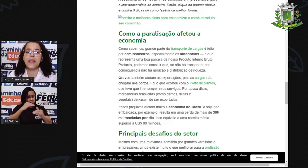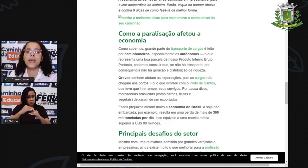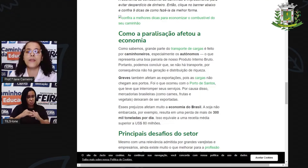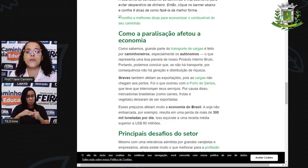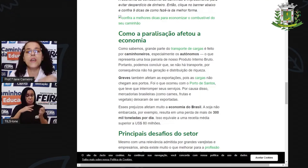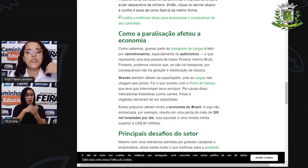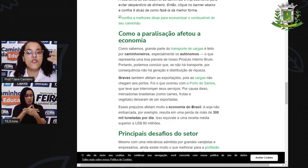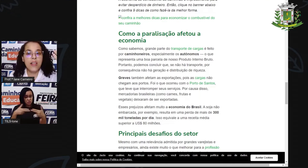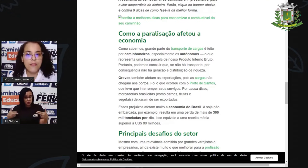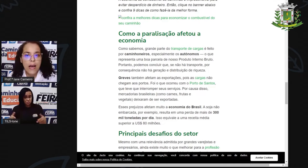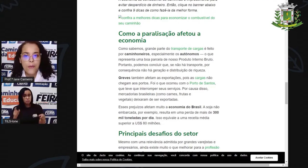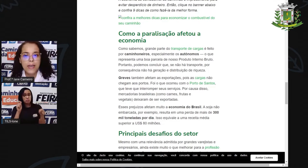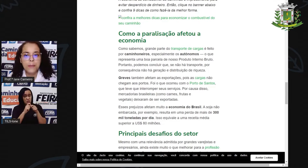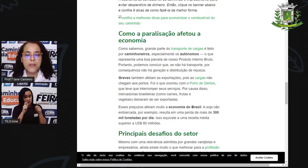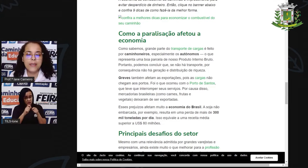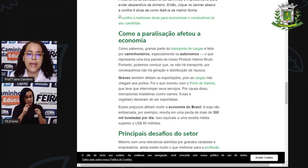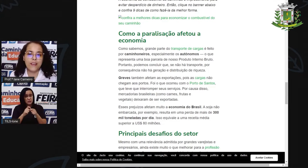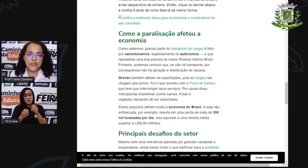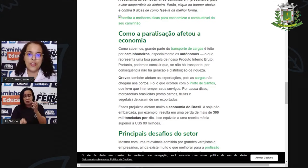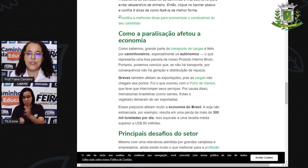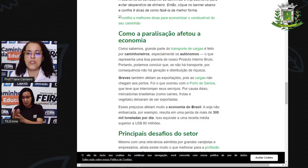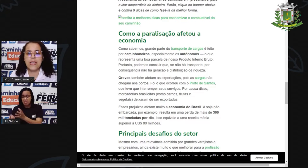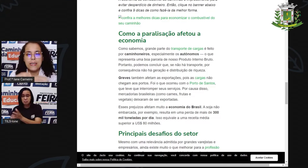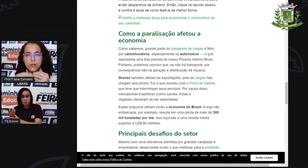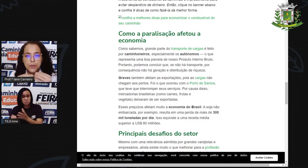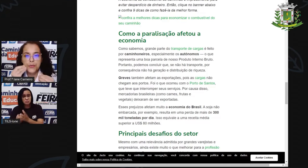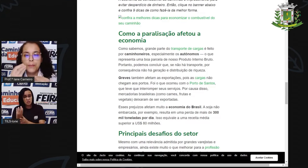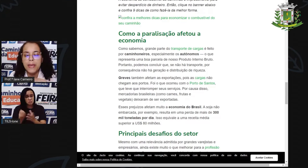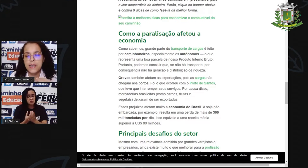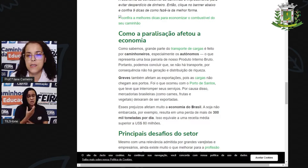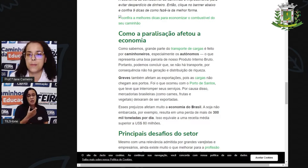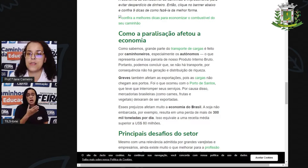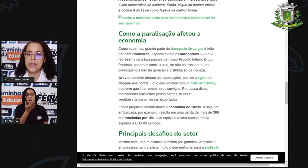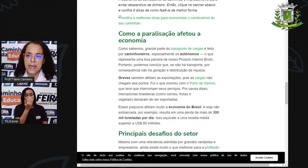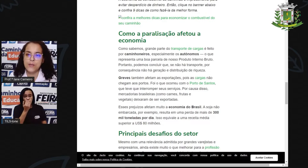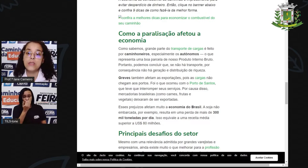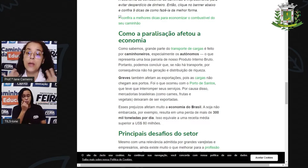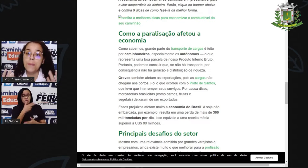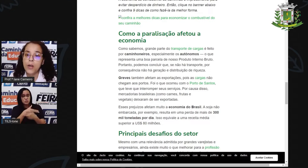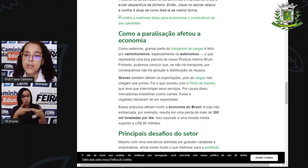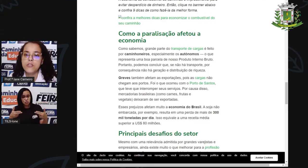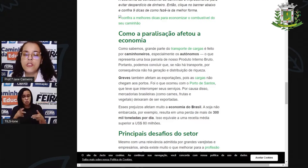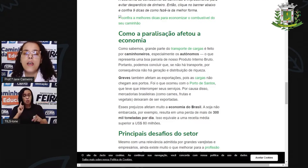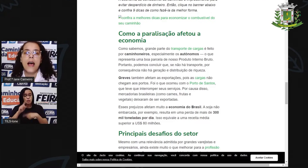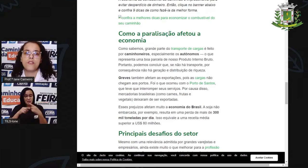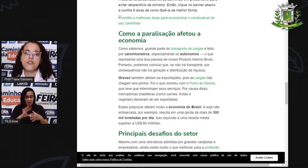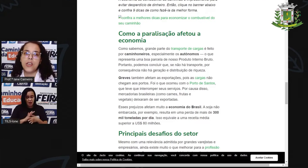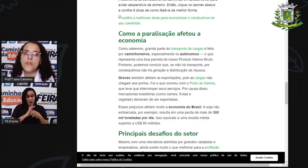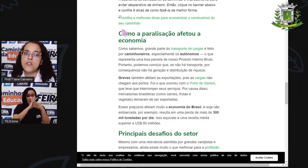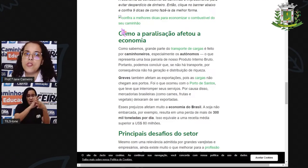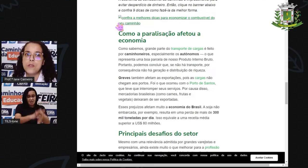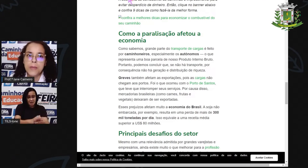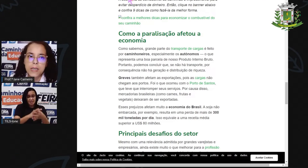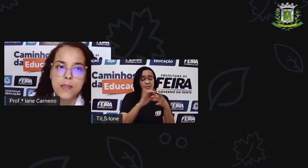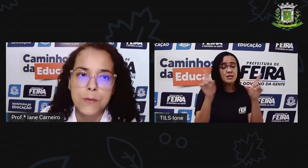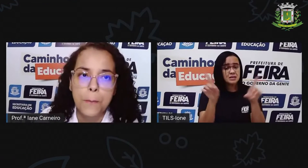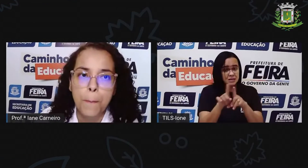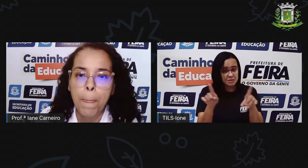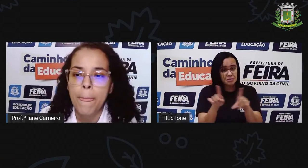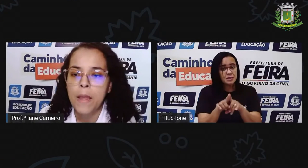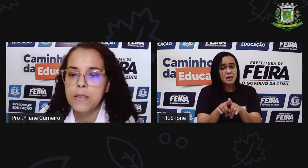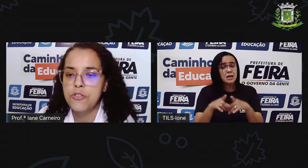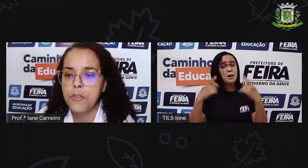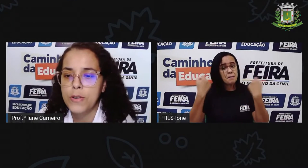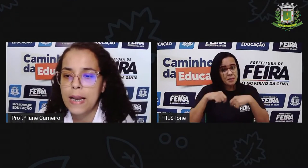alimento, de levar o alimento até a gente. Será que está todo mundo bem nesse processo? Então, é importante a gente refletir sobre isso.